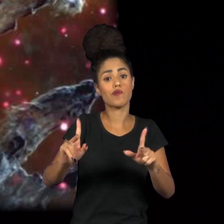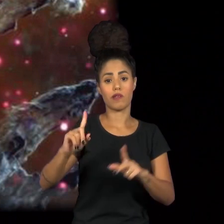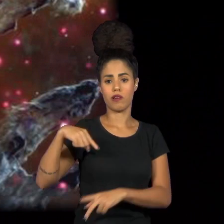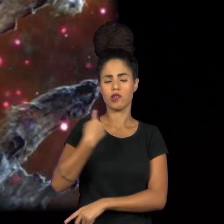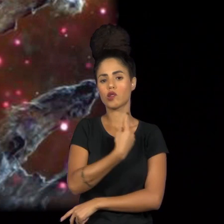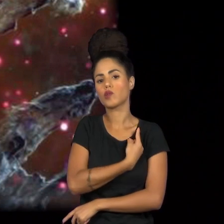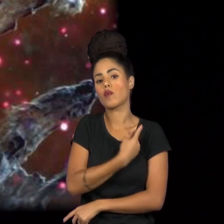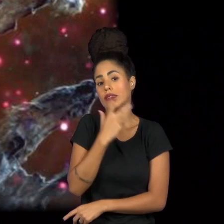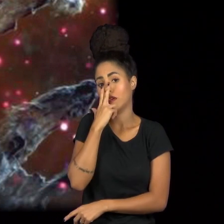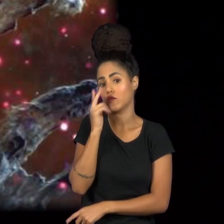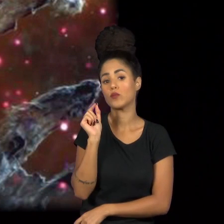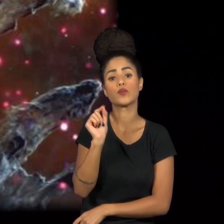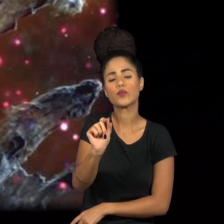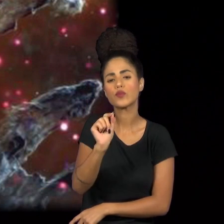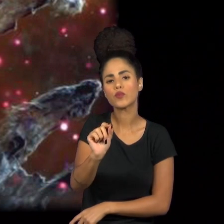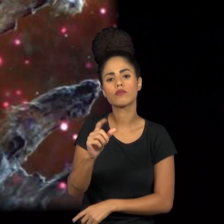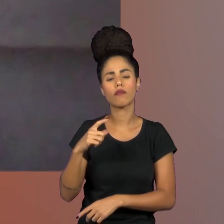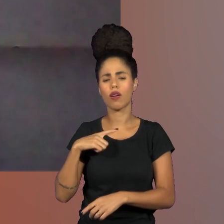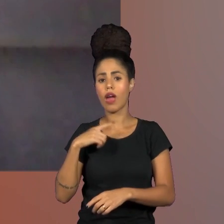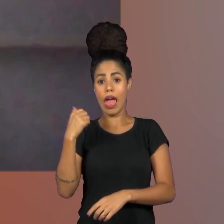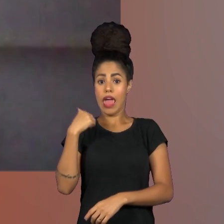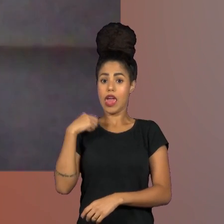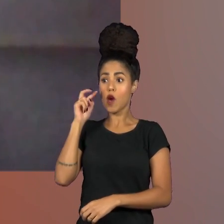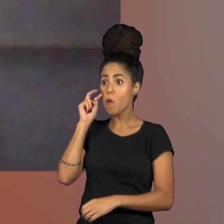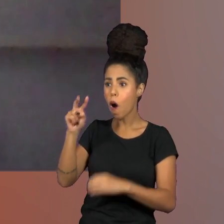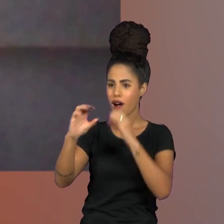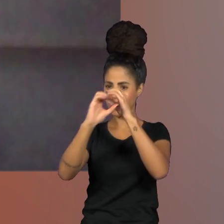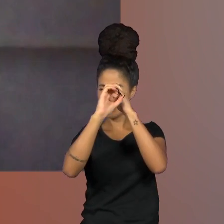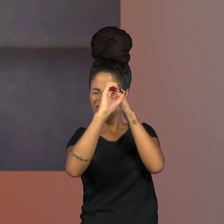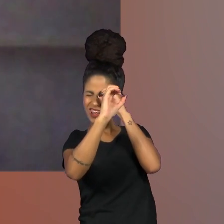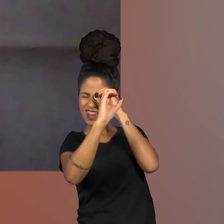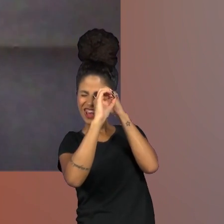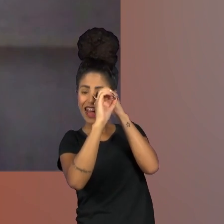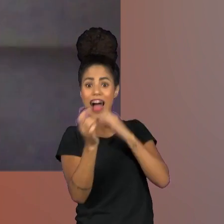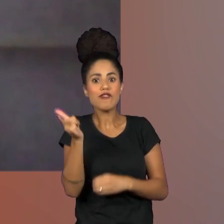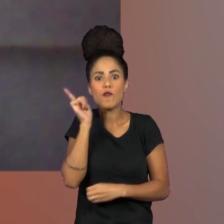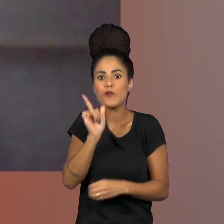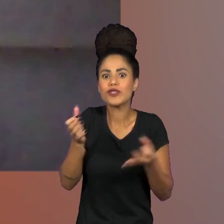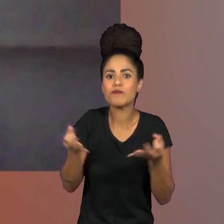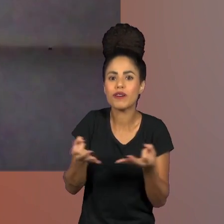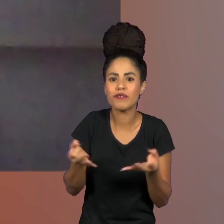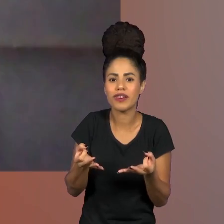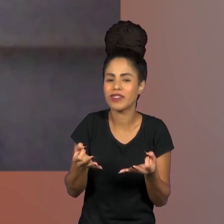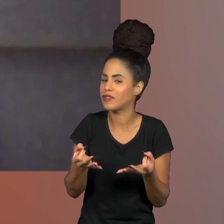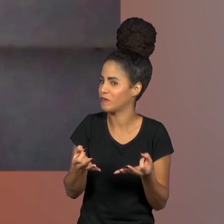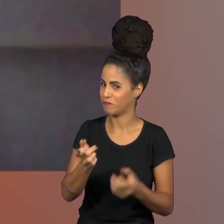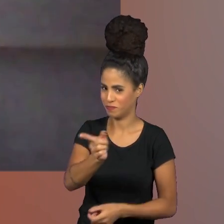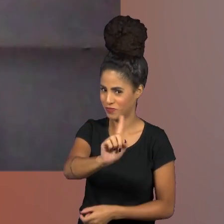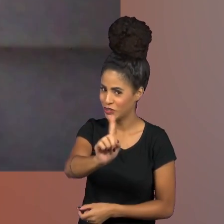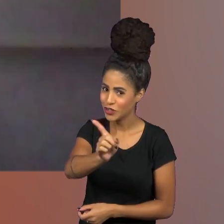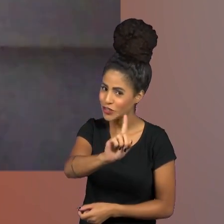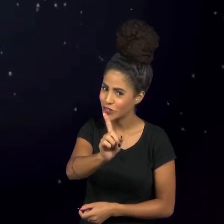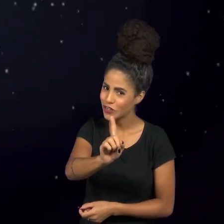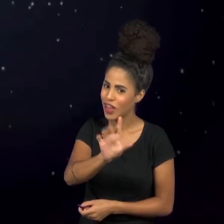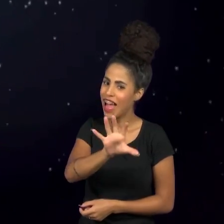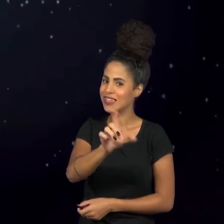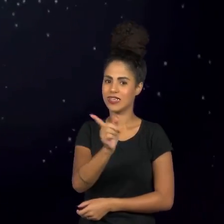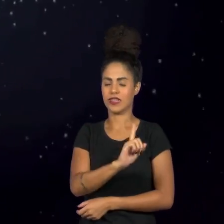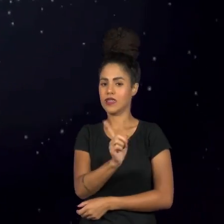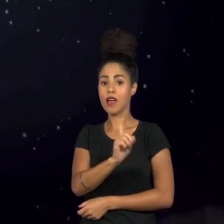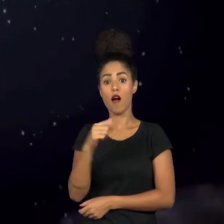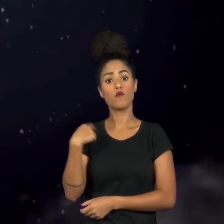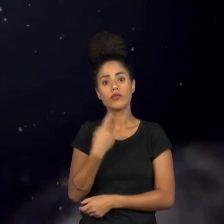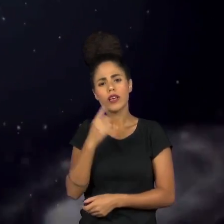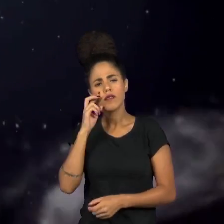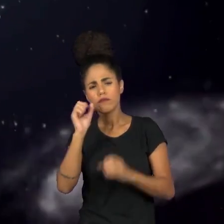gente acha que, se eu olhar no telescópio, eu vou ver essas imagens muito belas. Não é assim. Você pode ter